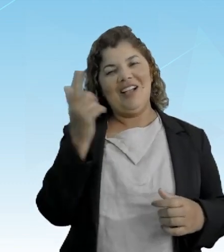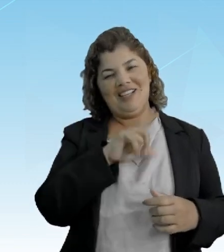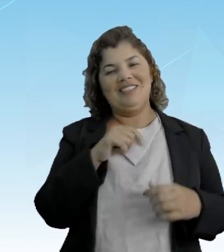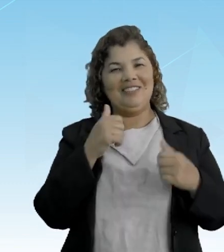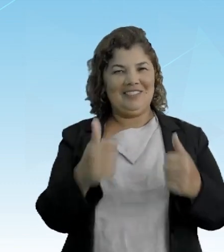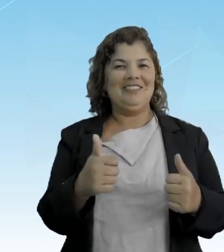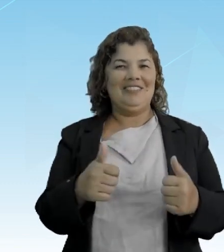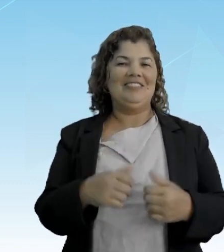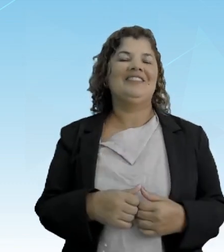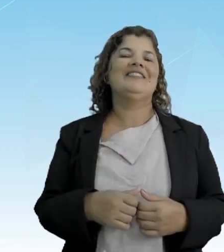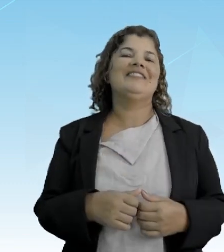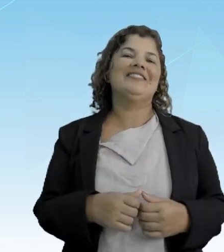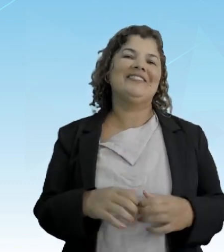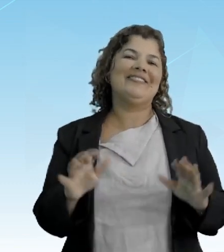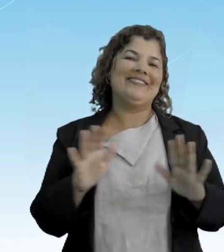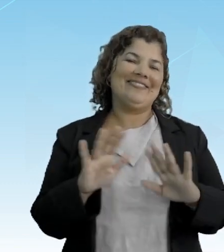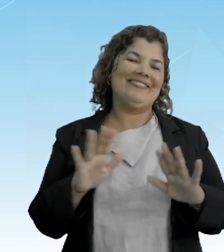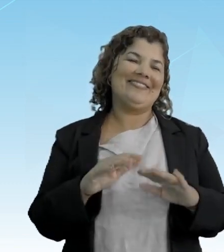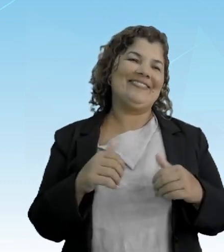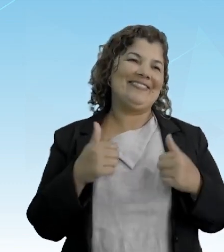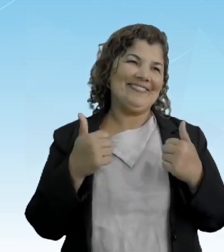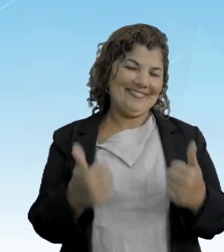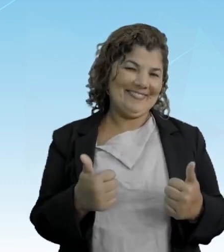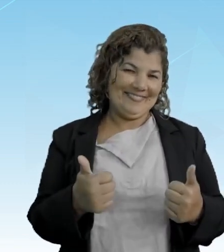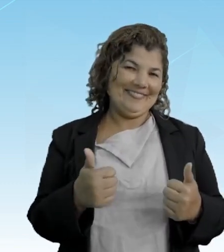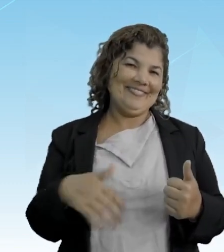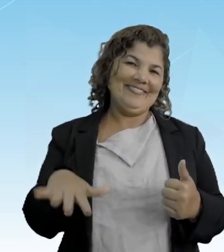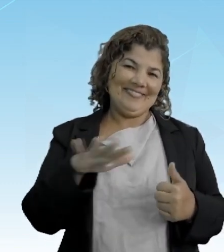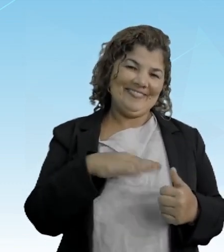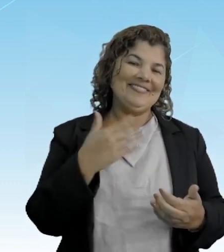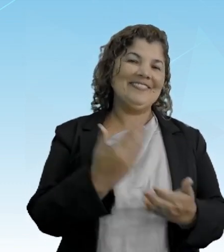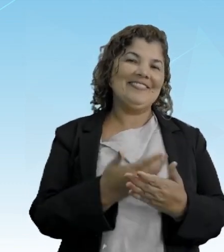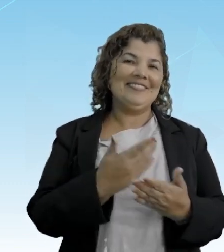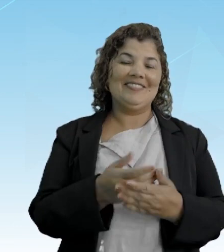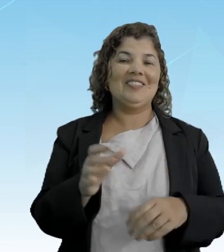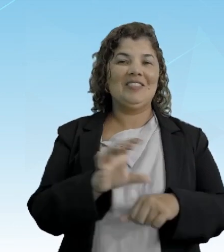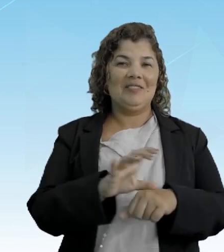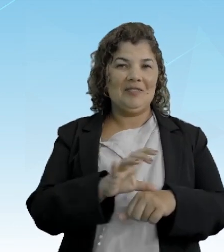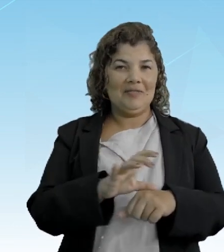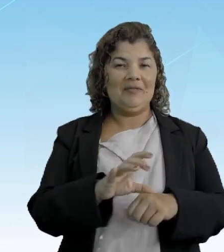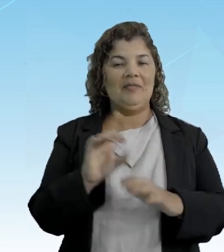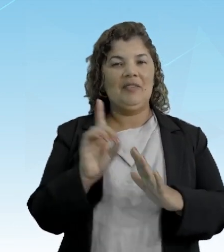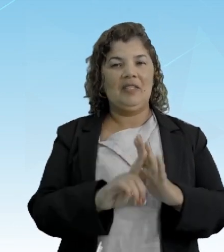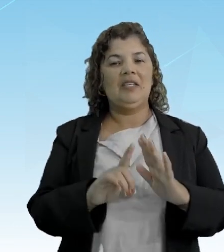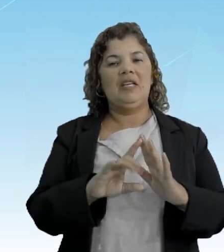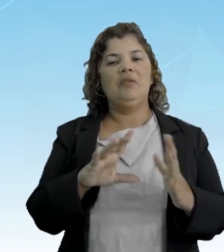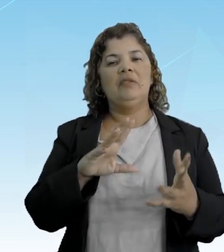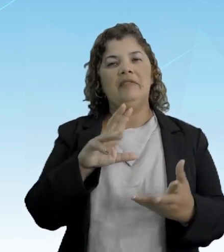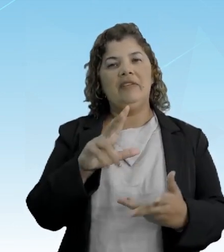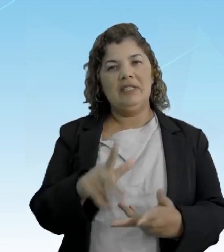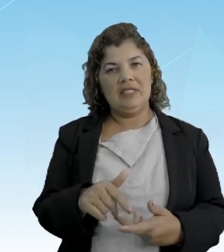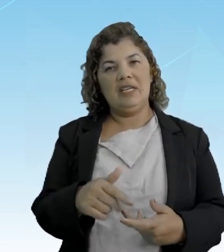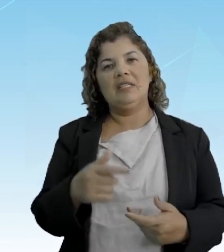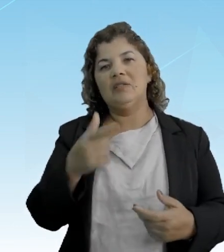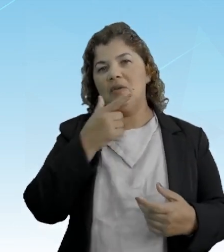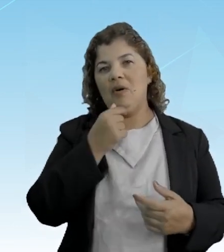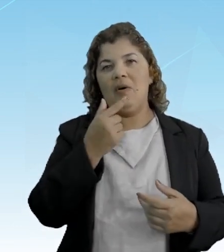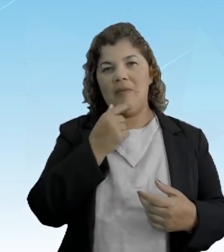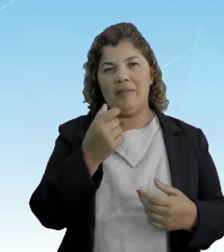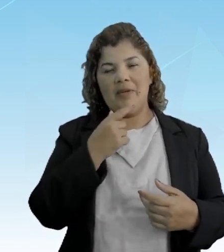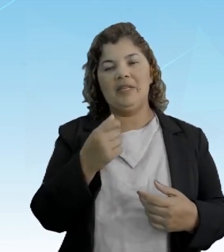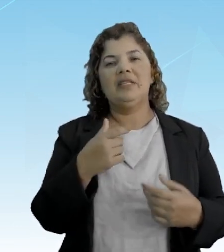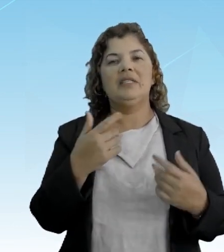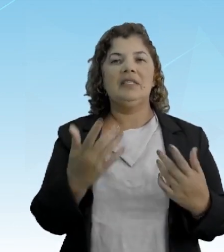lá. Por hoje é só. E eu gostaria que você estudasse tanto a Constituição quanto os direitos universais do homem humano,